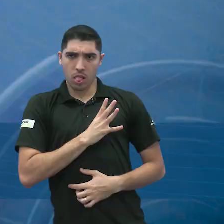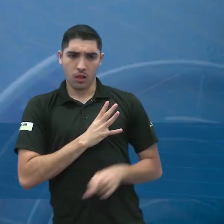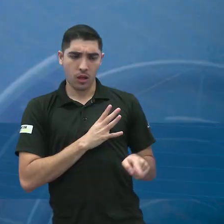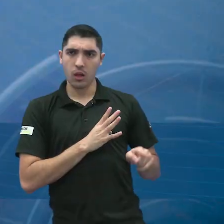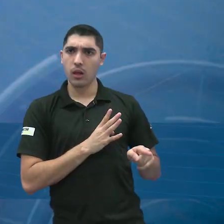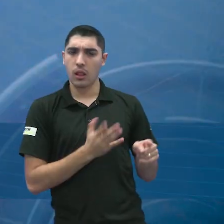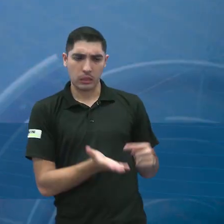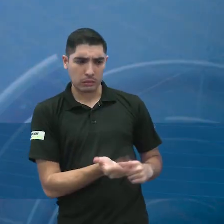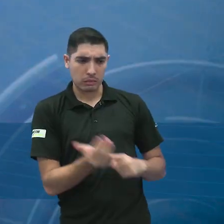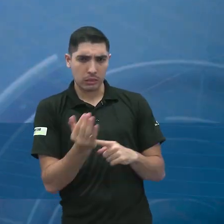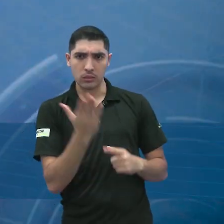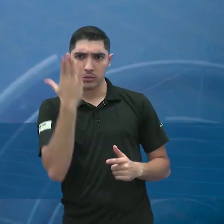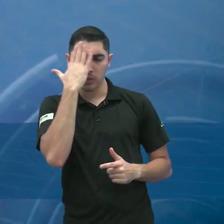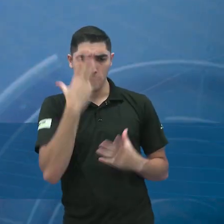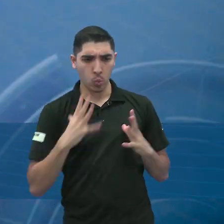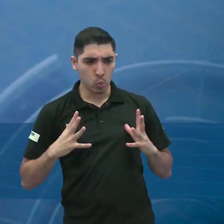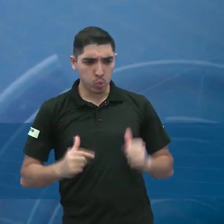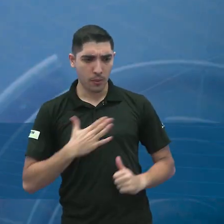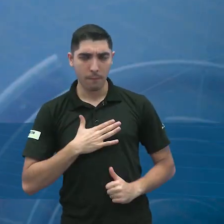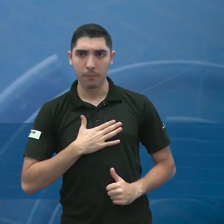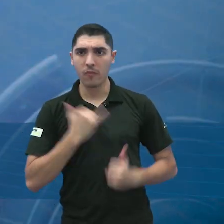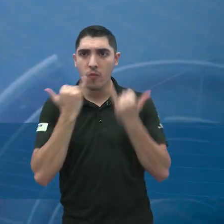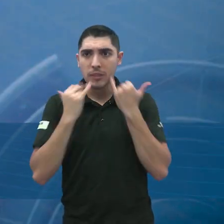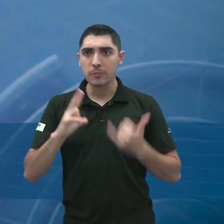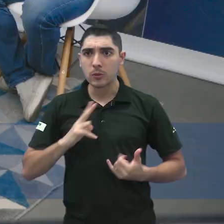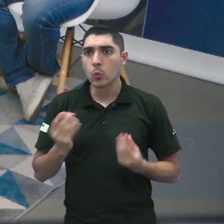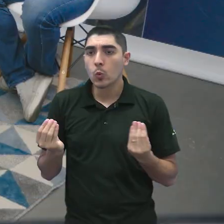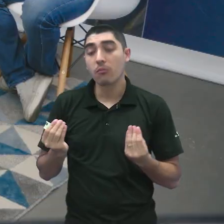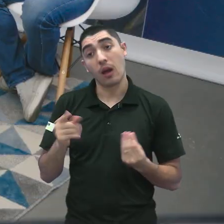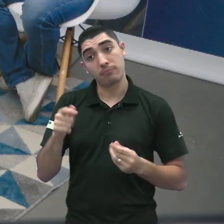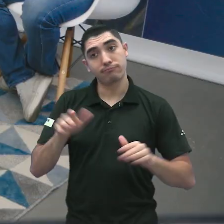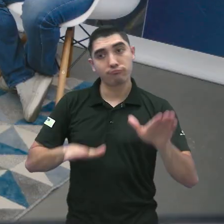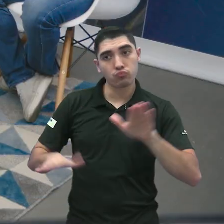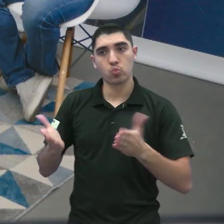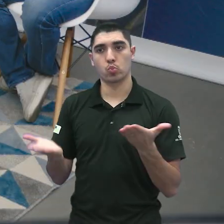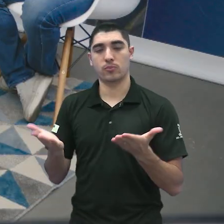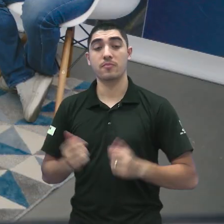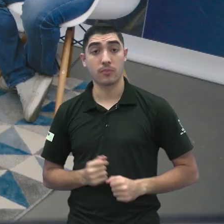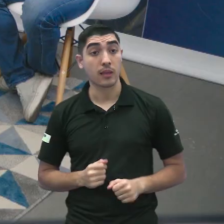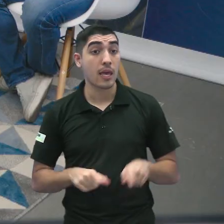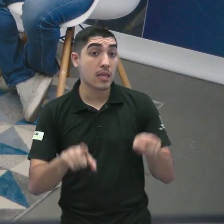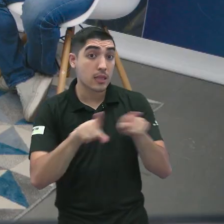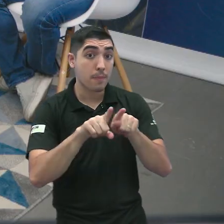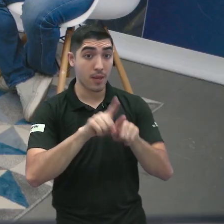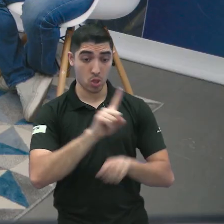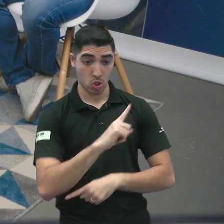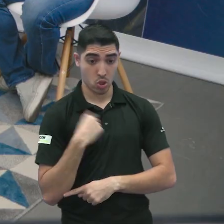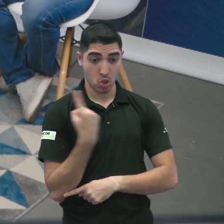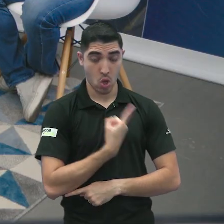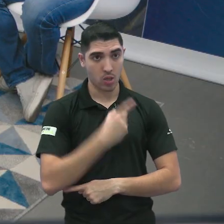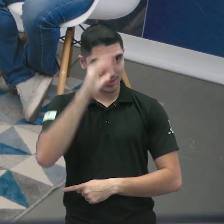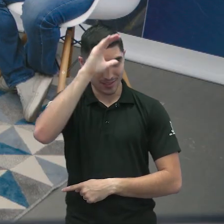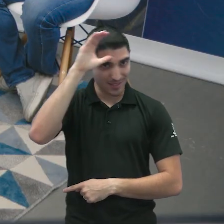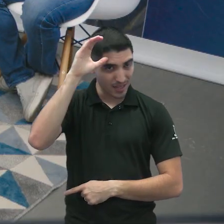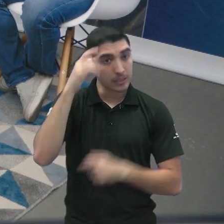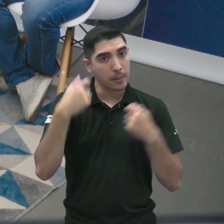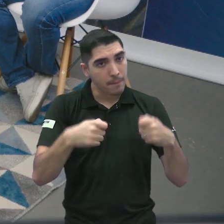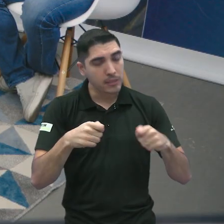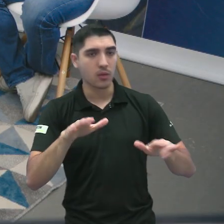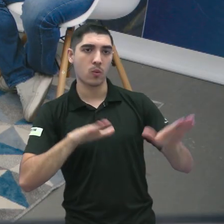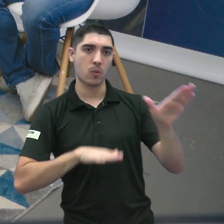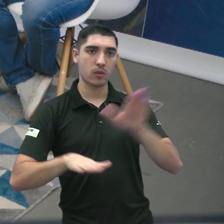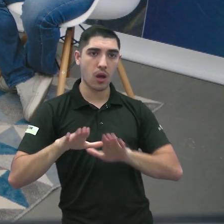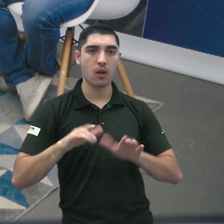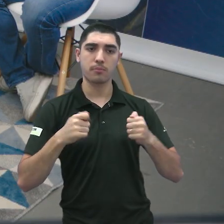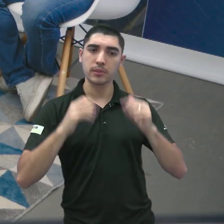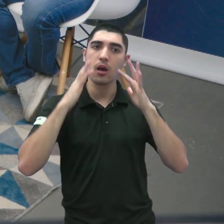invadida com relação a essa hiperconectividade. E cabe a nós consumidores, né, gente, ter o cuidado,